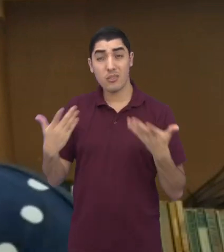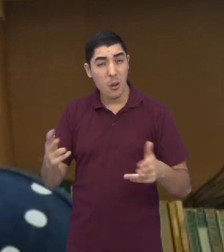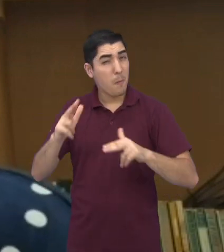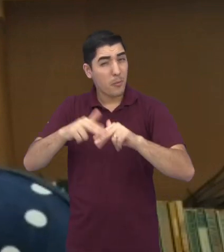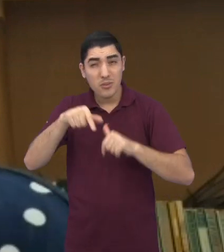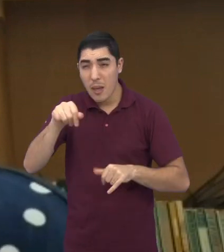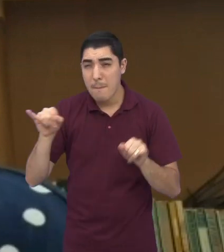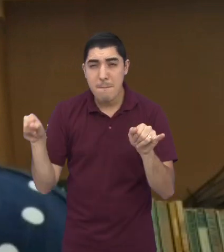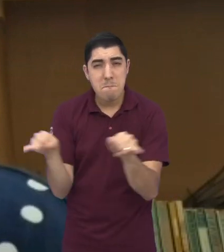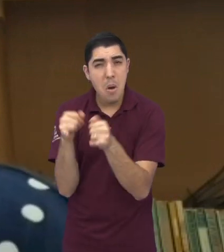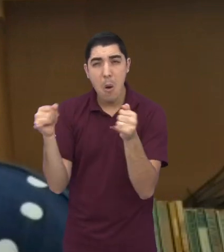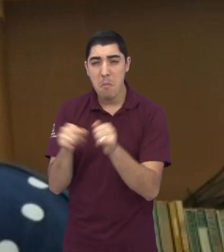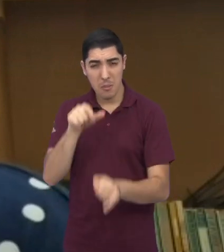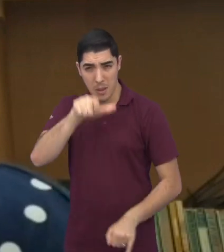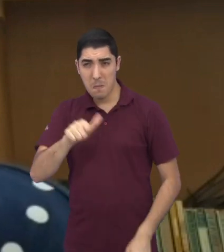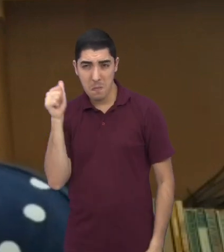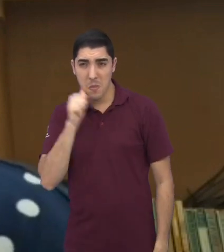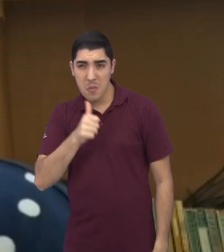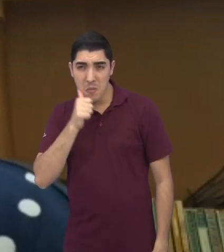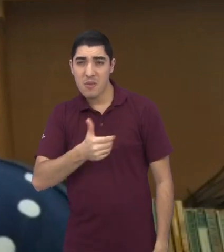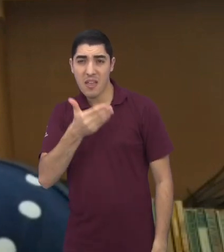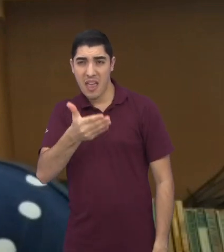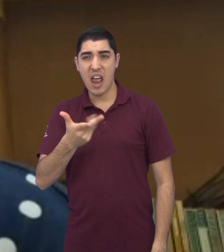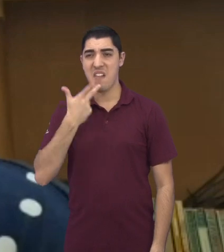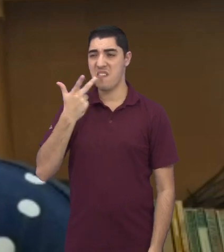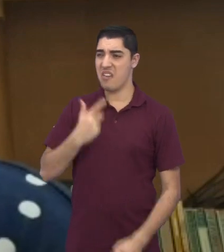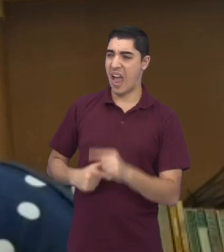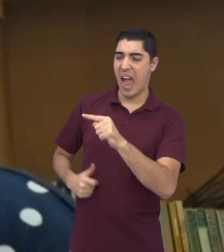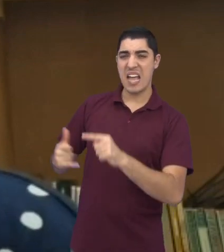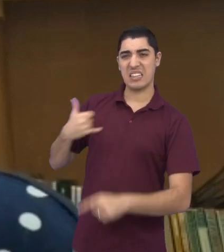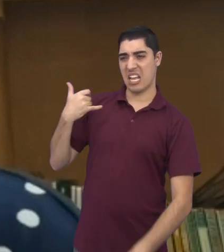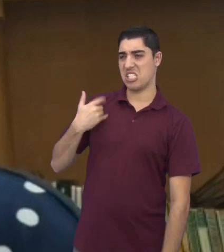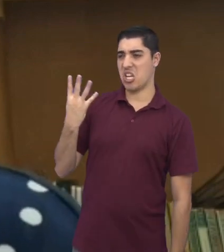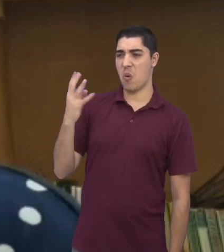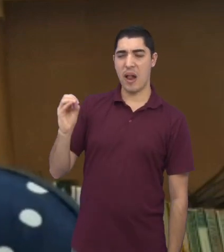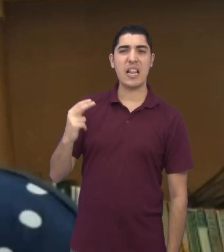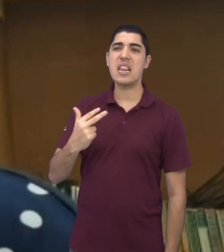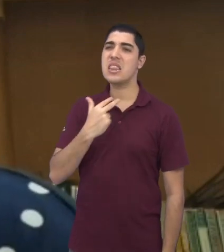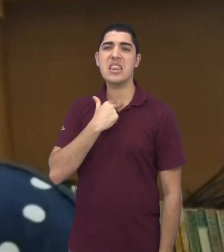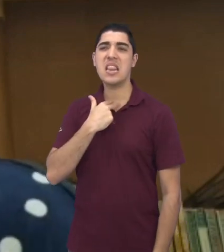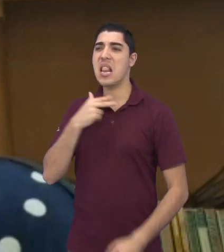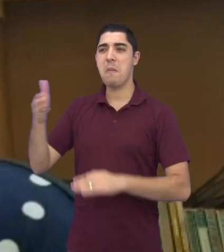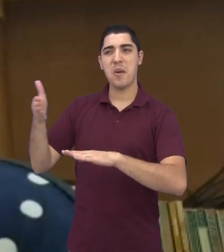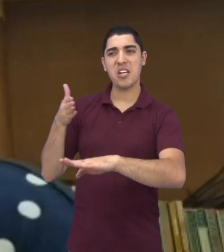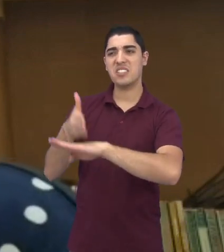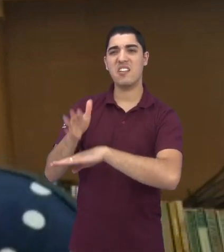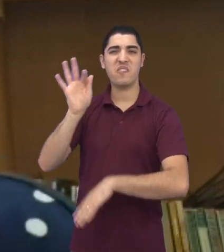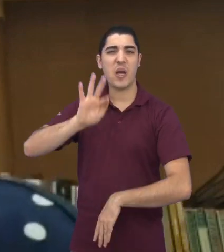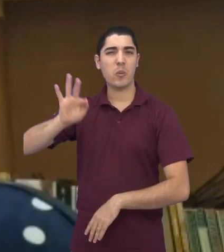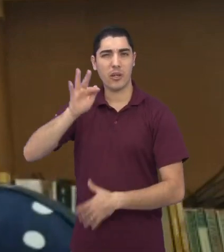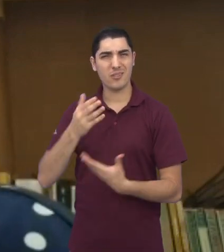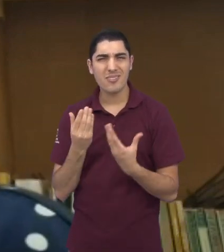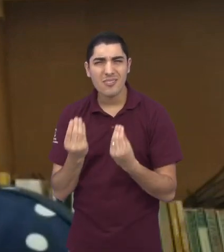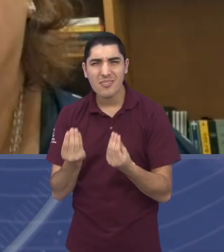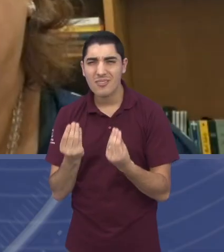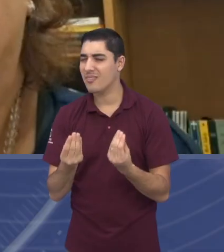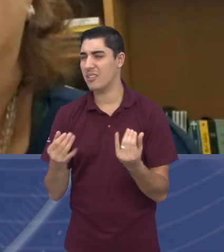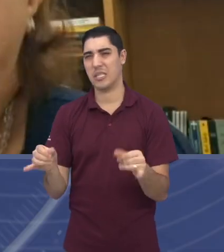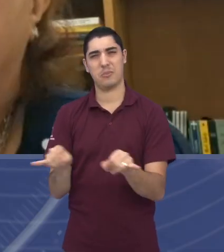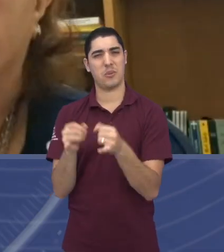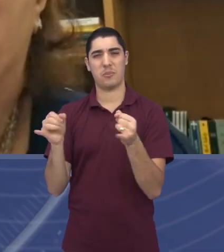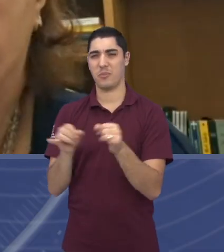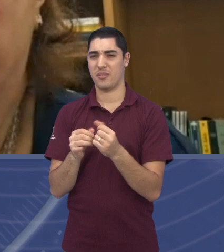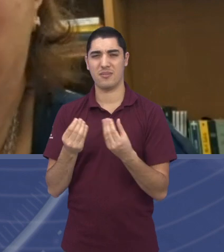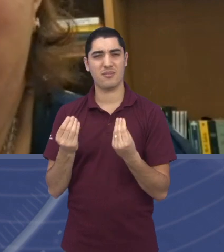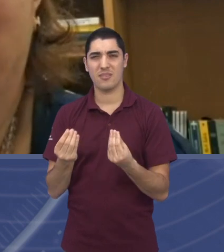tolice jovens dizer que há 40 anos não é idade de estar entrando na faculdade. Não tem